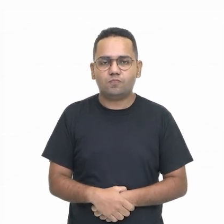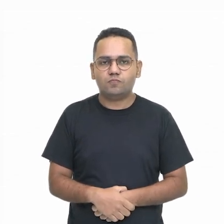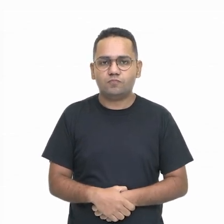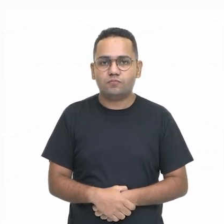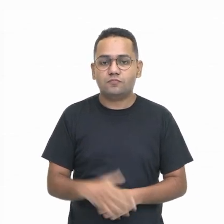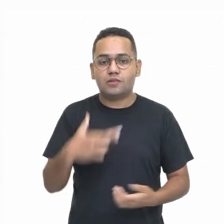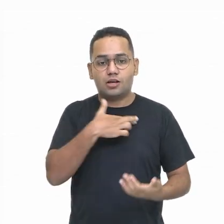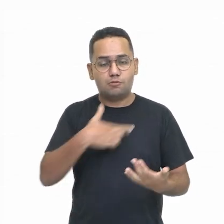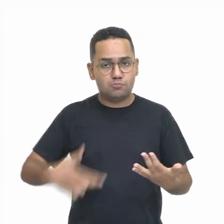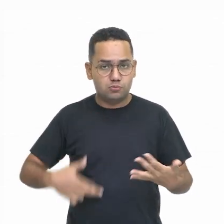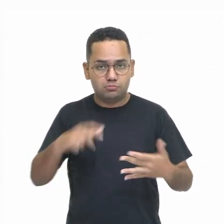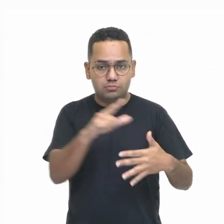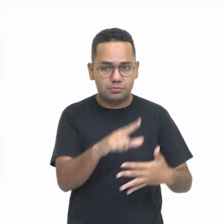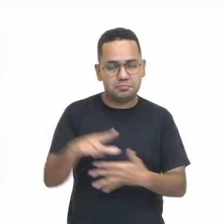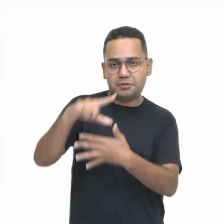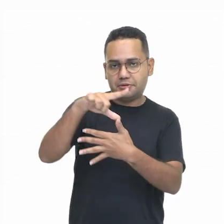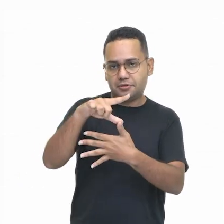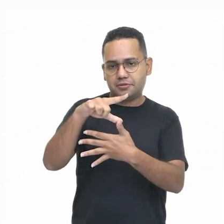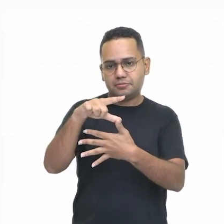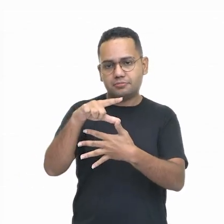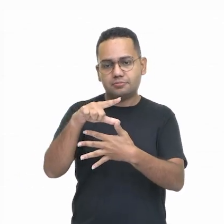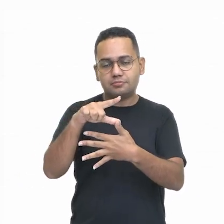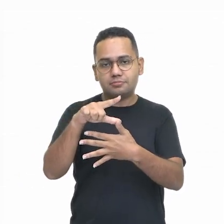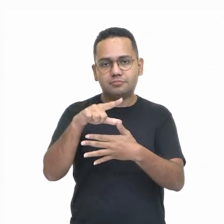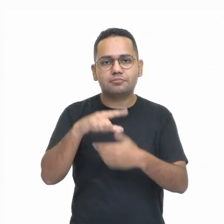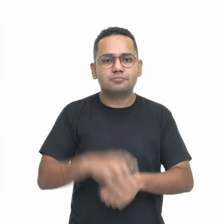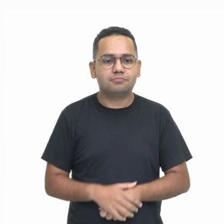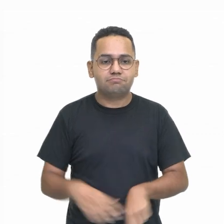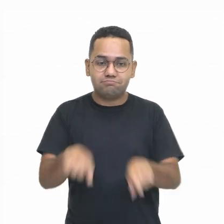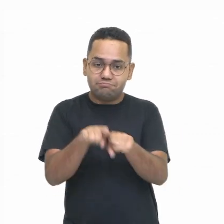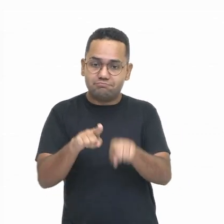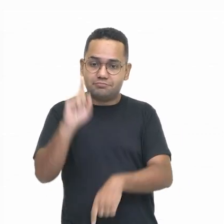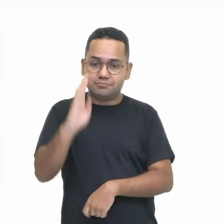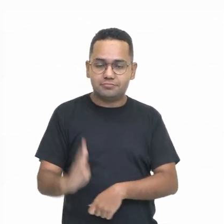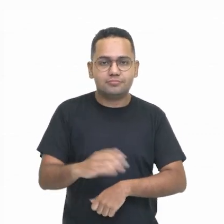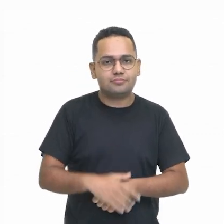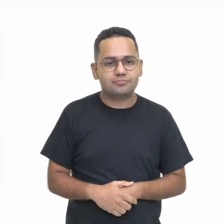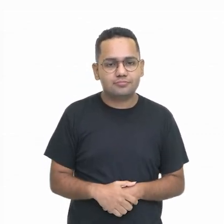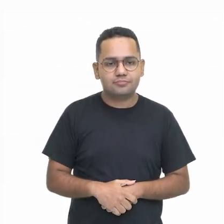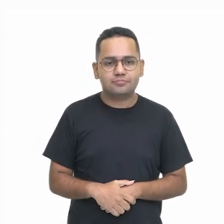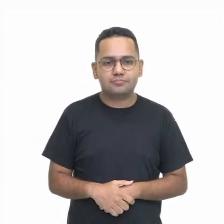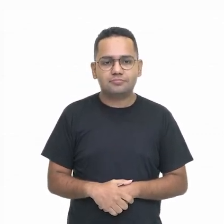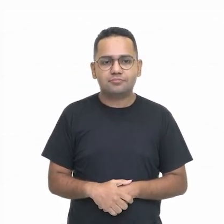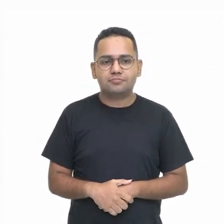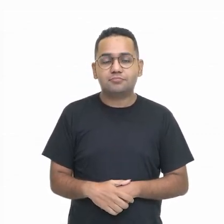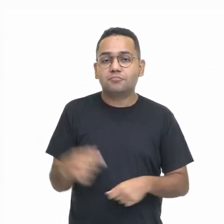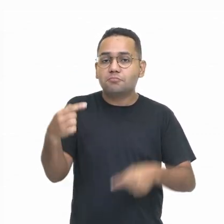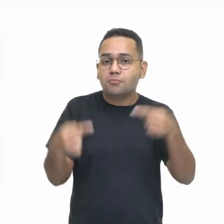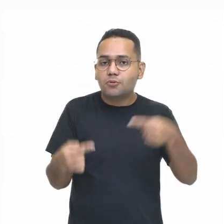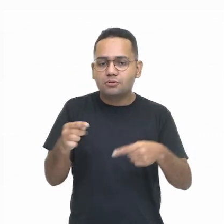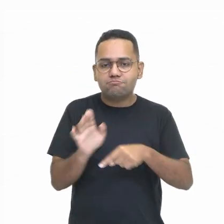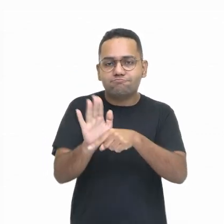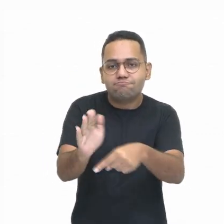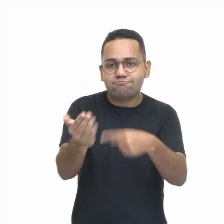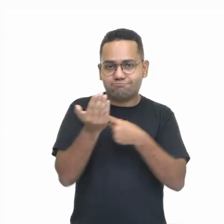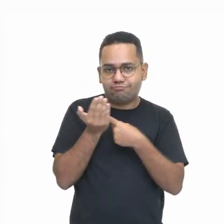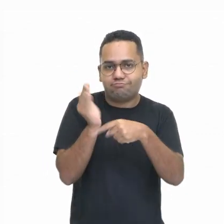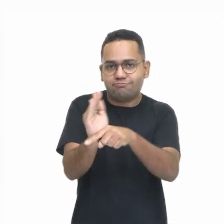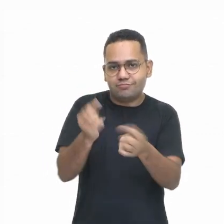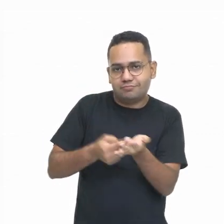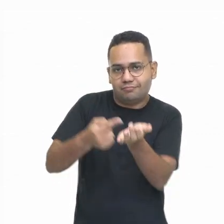seguinte: as repúblicas latino-americanas e brasileira e as